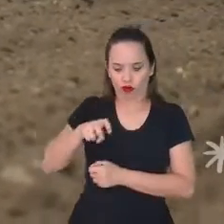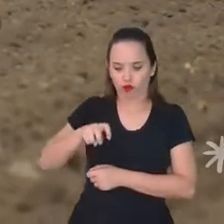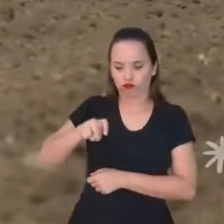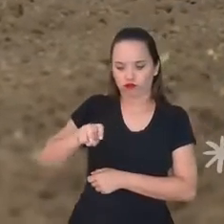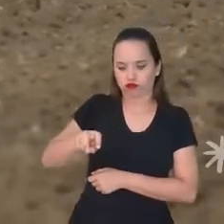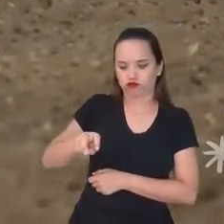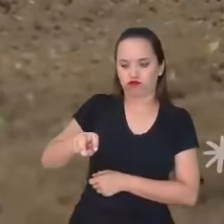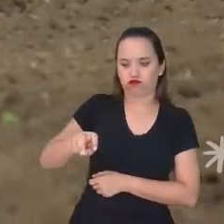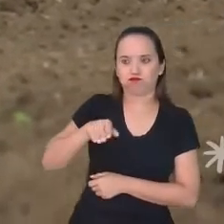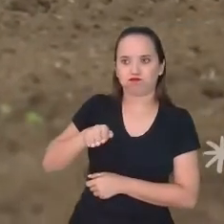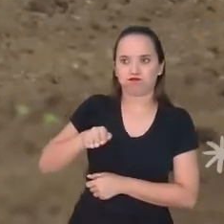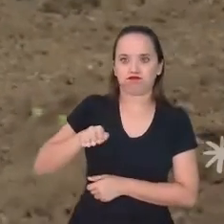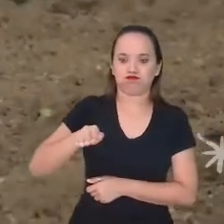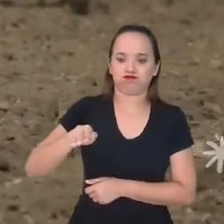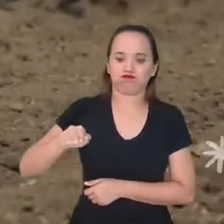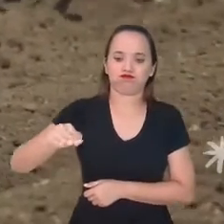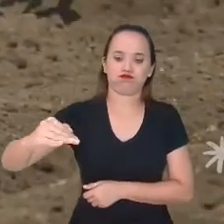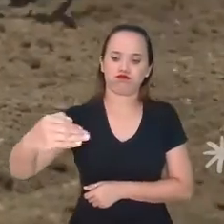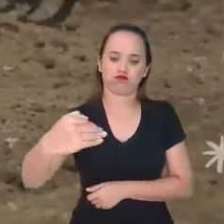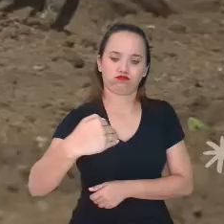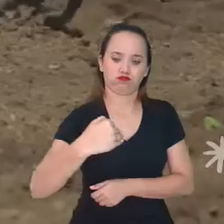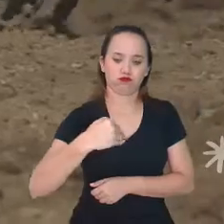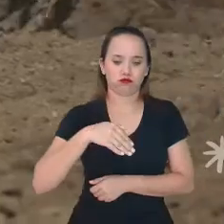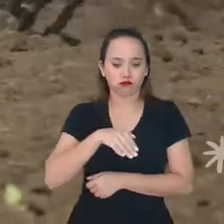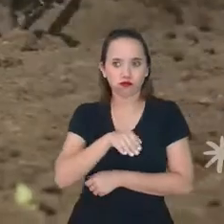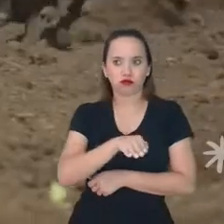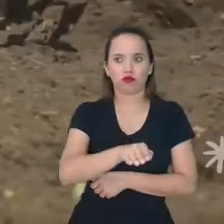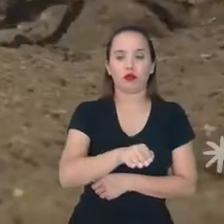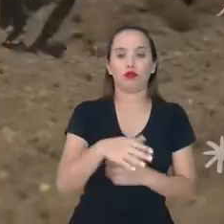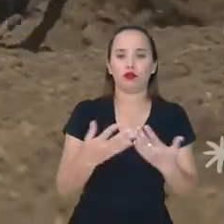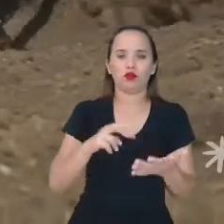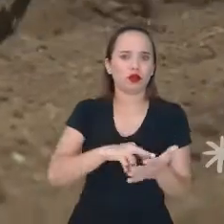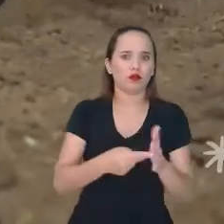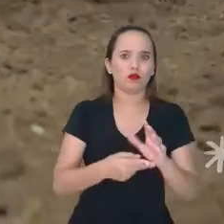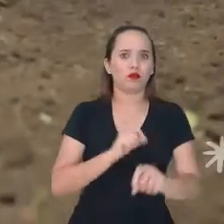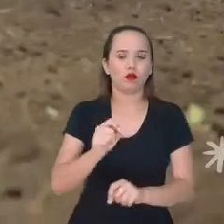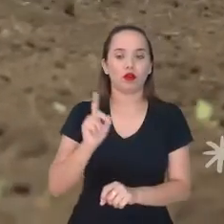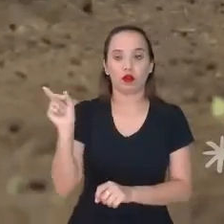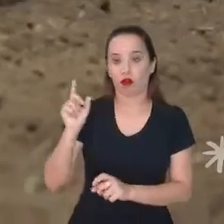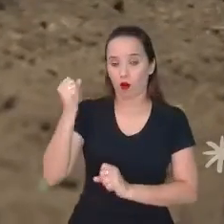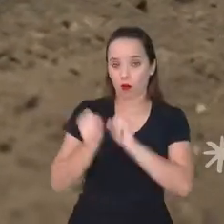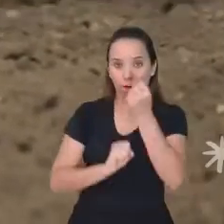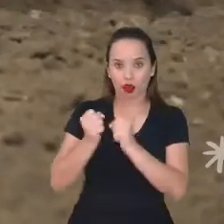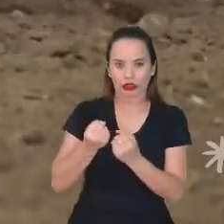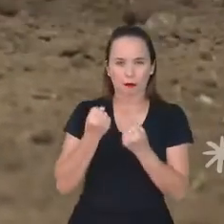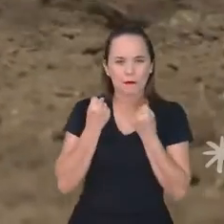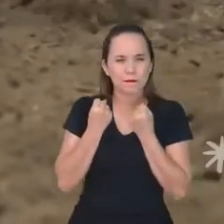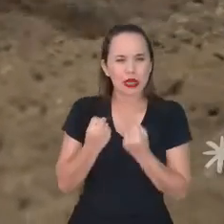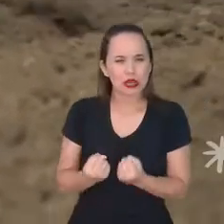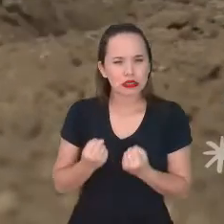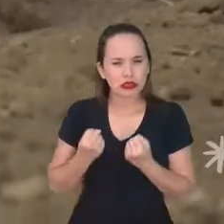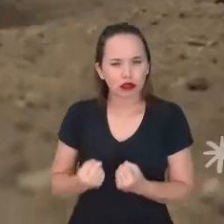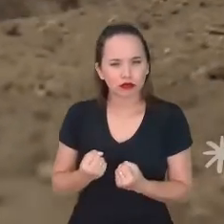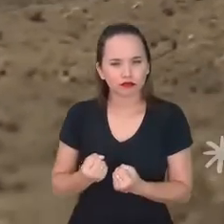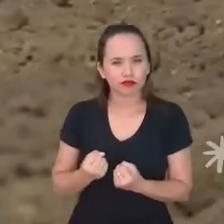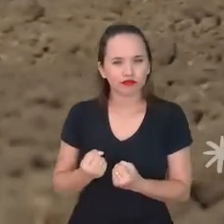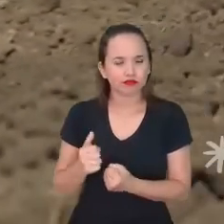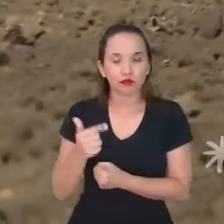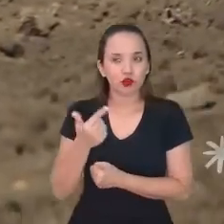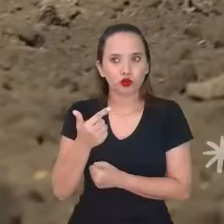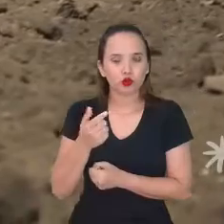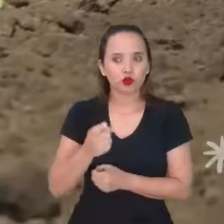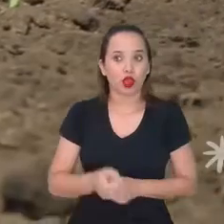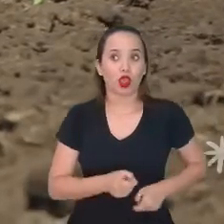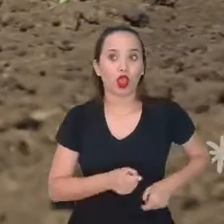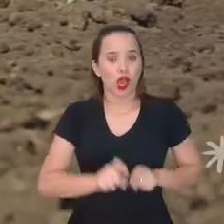seja, é um maquinário pesado, você já percebe pelo tamanho, né, do pneu, né? E aí você vê, professora, que não é a enxada que está fazendo esse serviço. Olha só